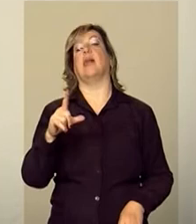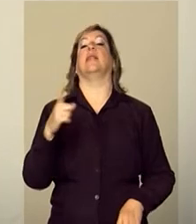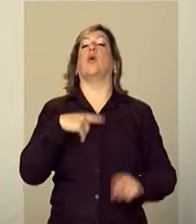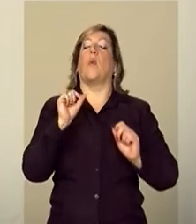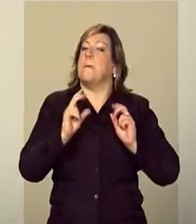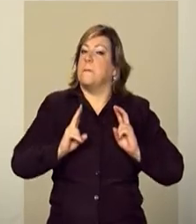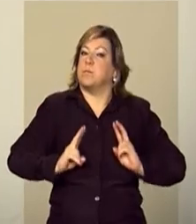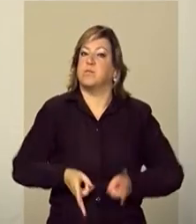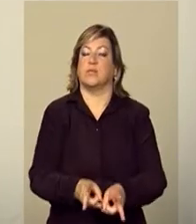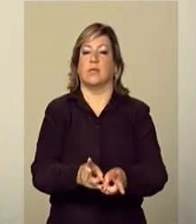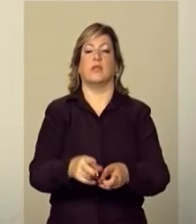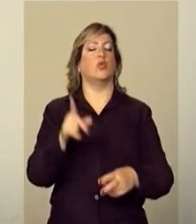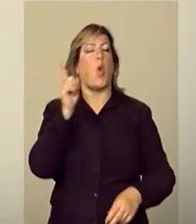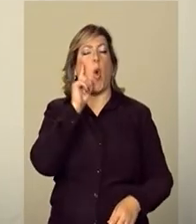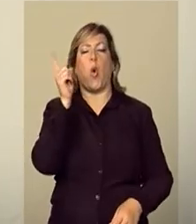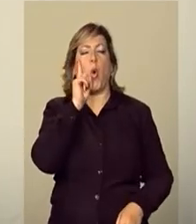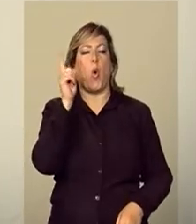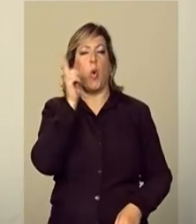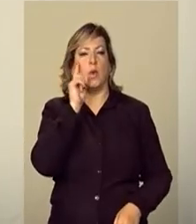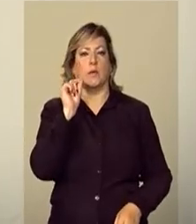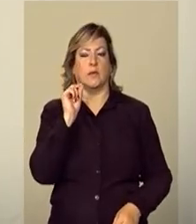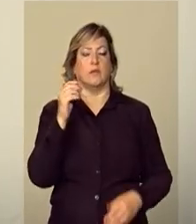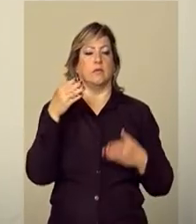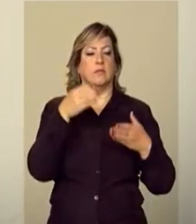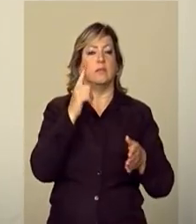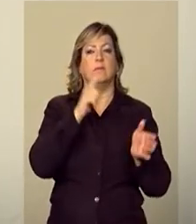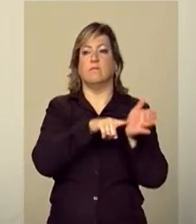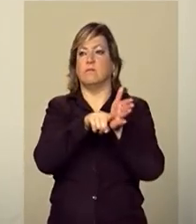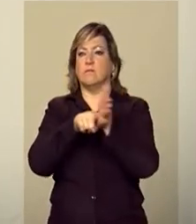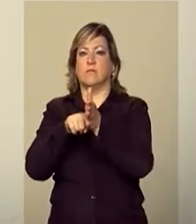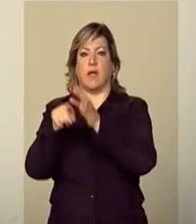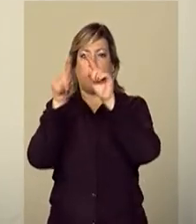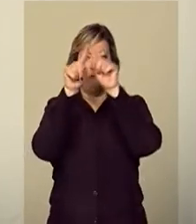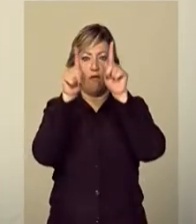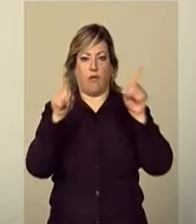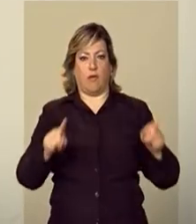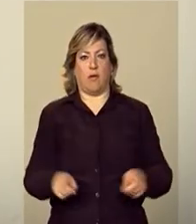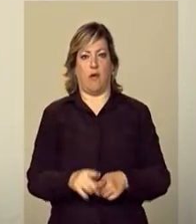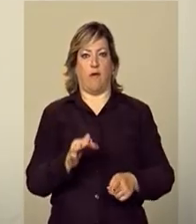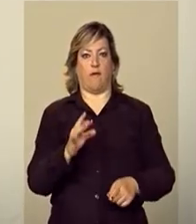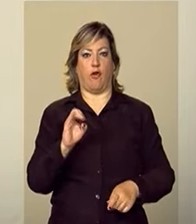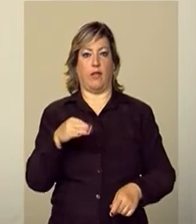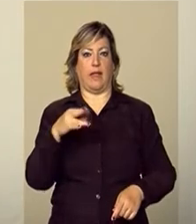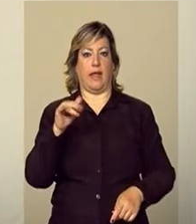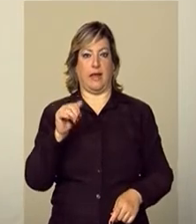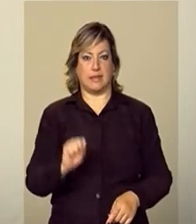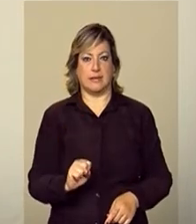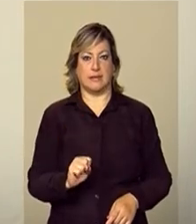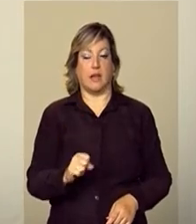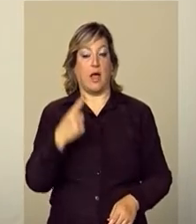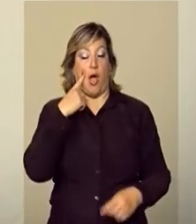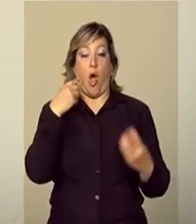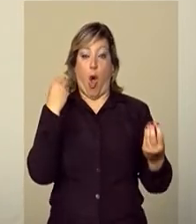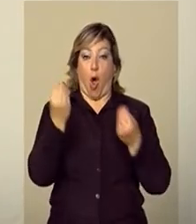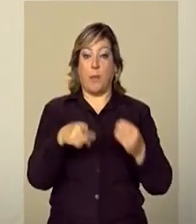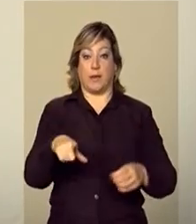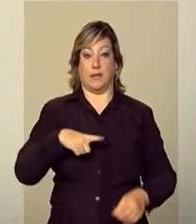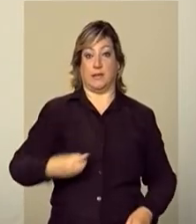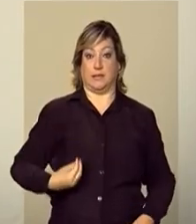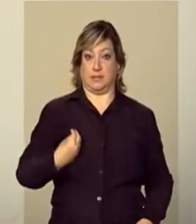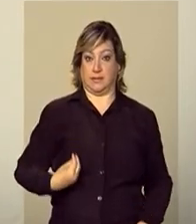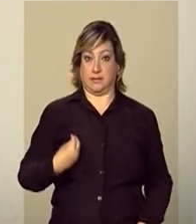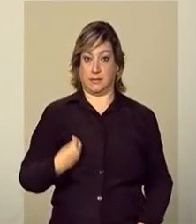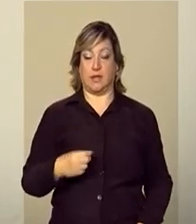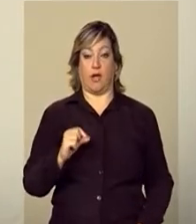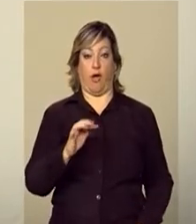permanente ela atua no dia a dia fiscalizando as fronteiras para você ver como essas ações combinadas das